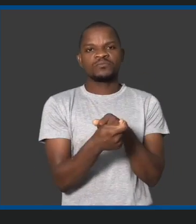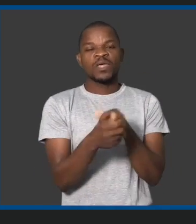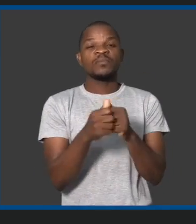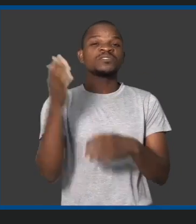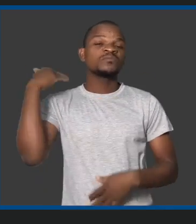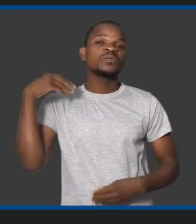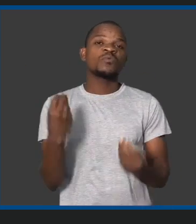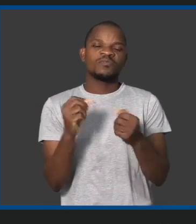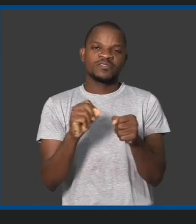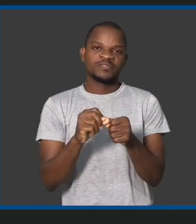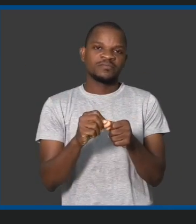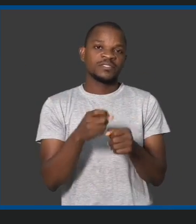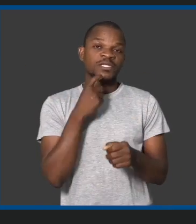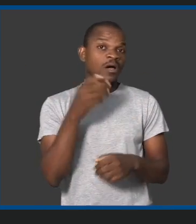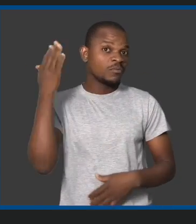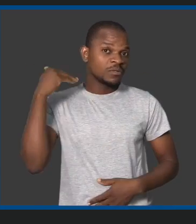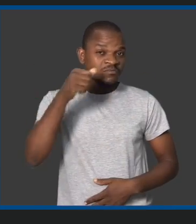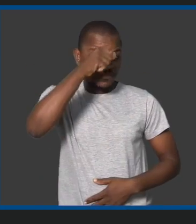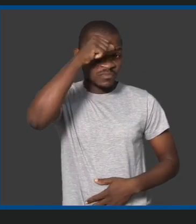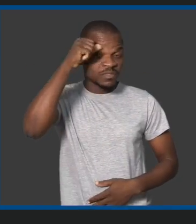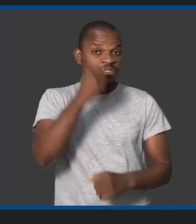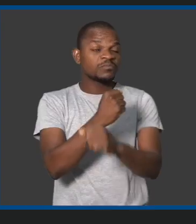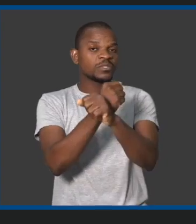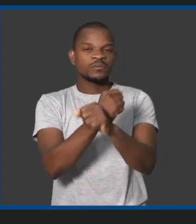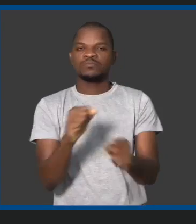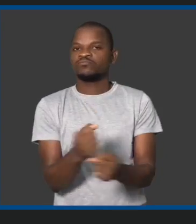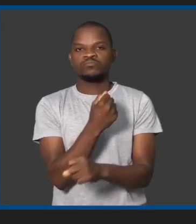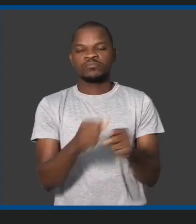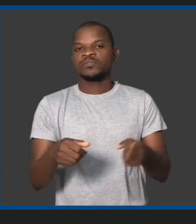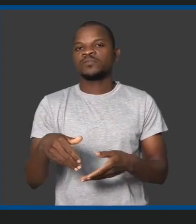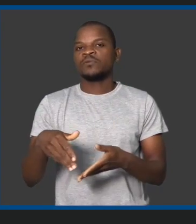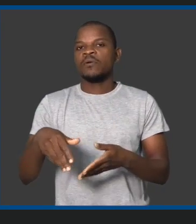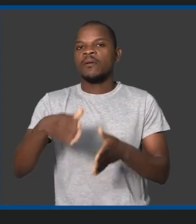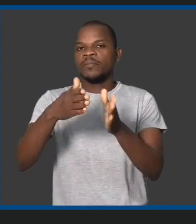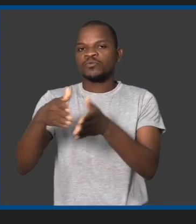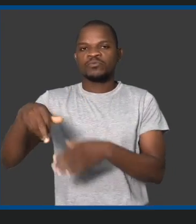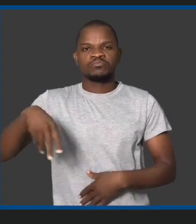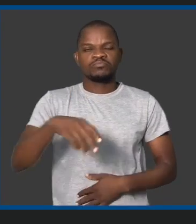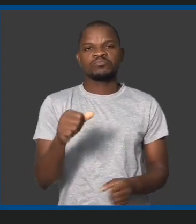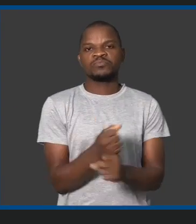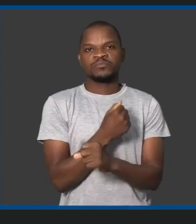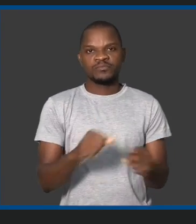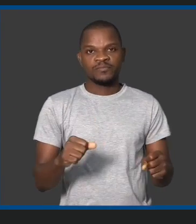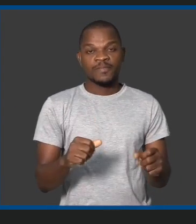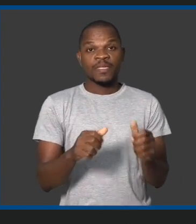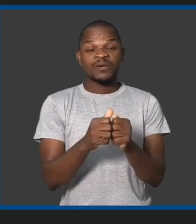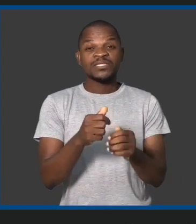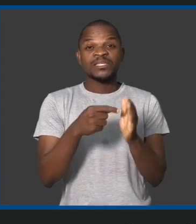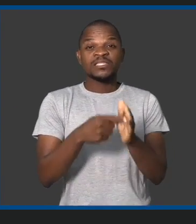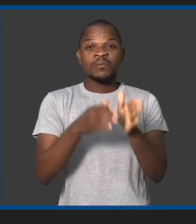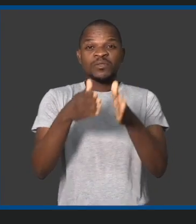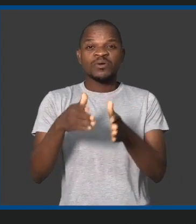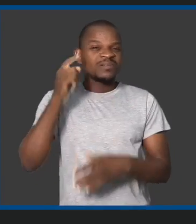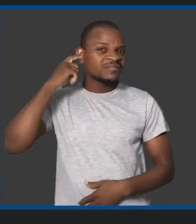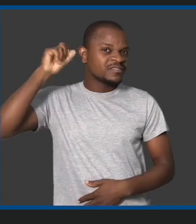que aconteceu? Naquela altura, ninguém passava. Aqui onde estamos? Sim, aqui não pode passar por aí. Ninguém, na verdade, ninguém passava. E, na verdade,